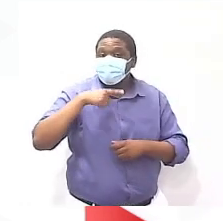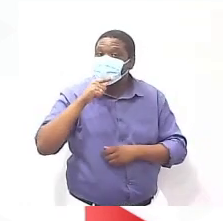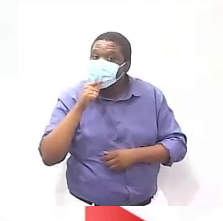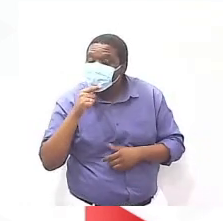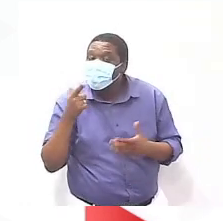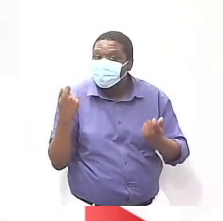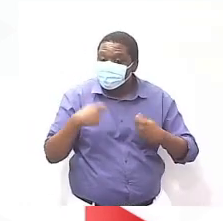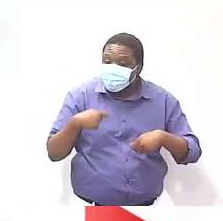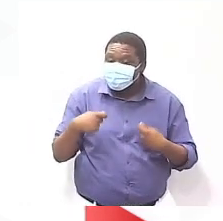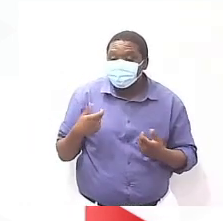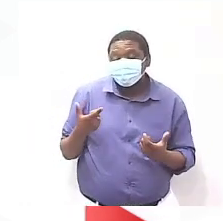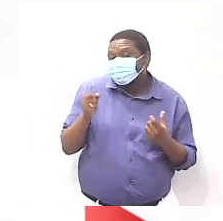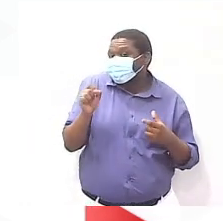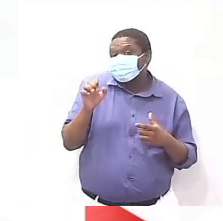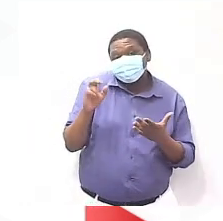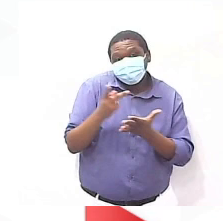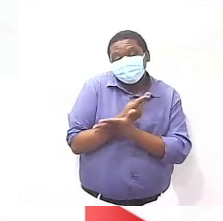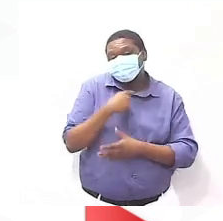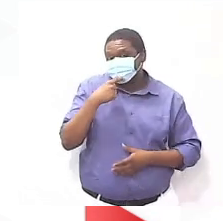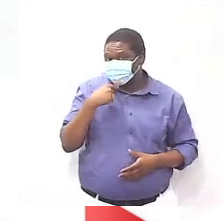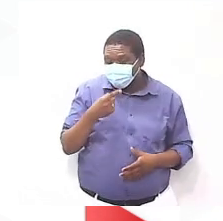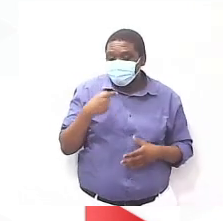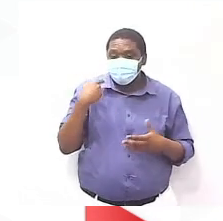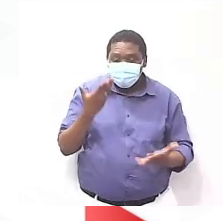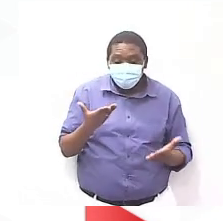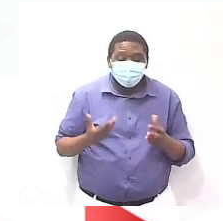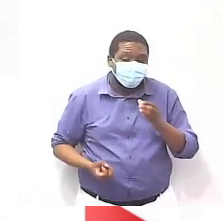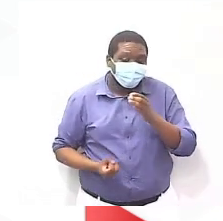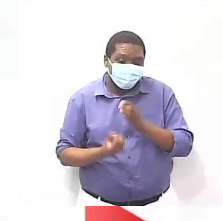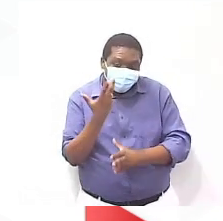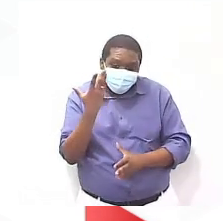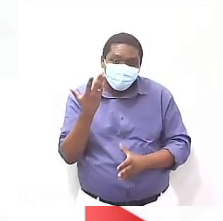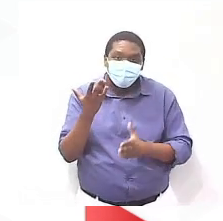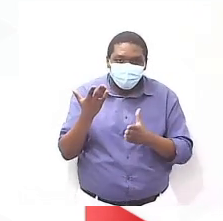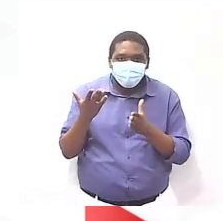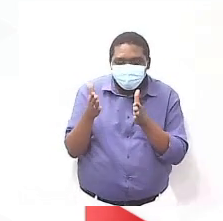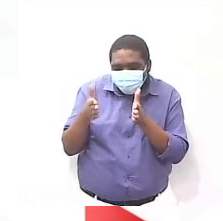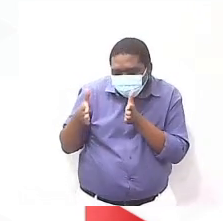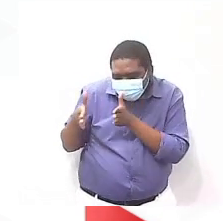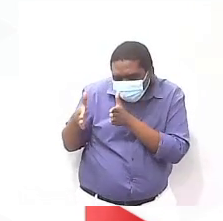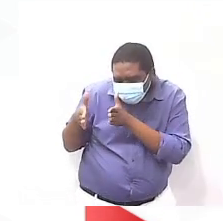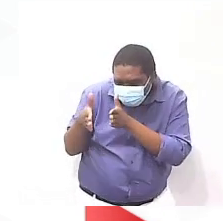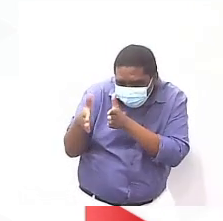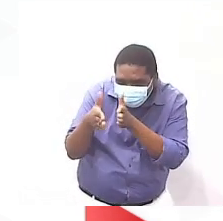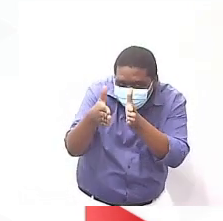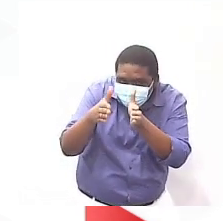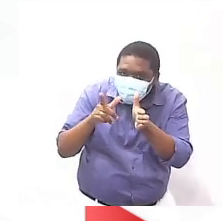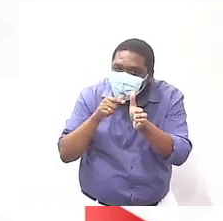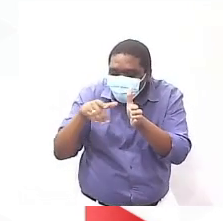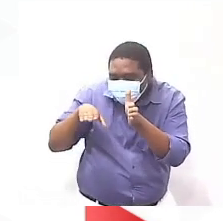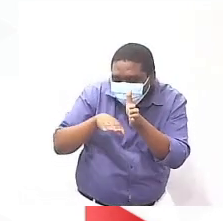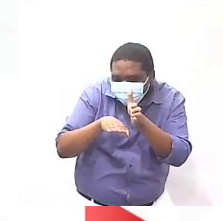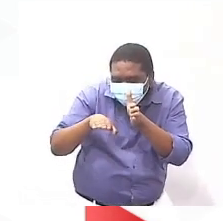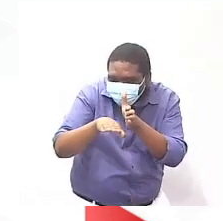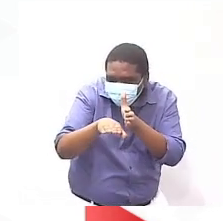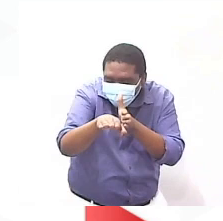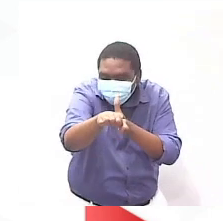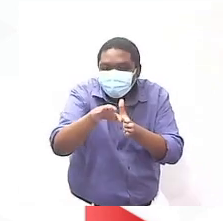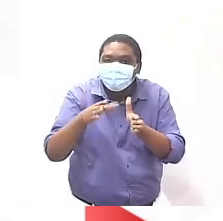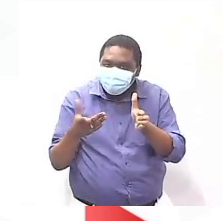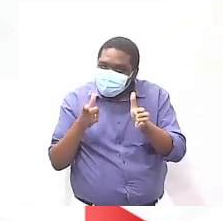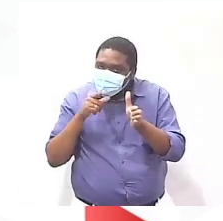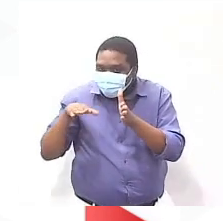de água, senão não sobrevive. Então foram criados esses aquedutos, que eram os canais